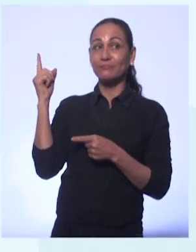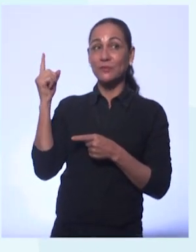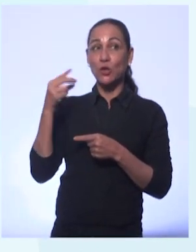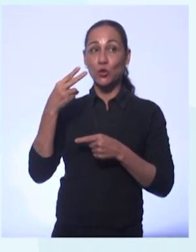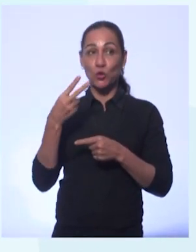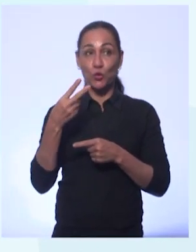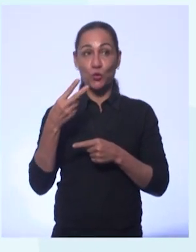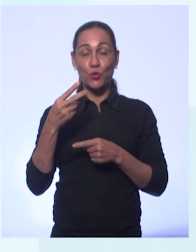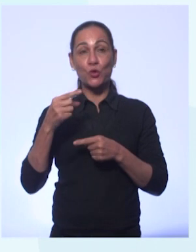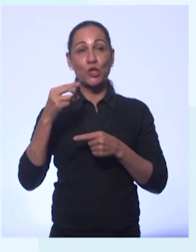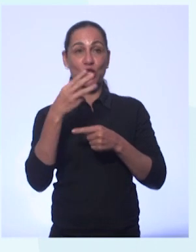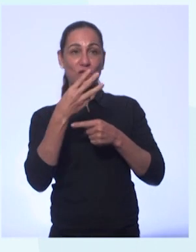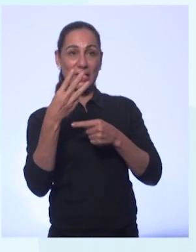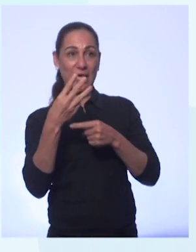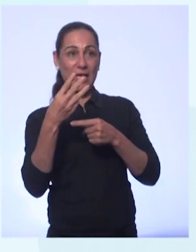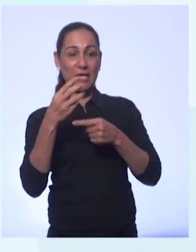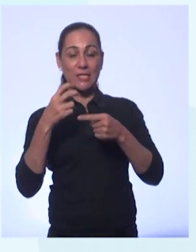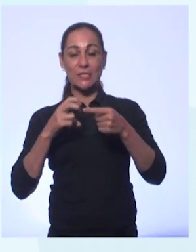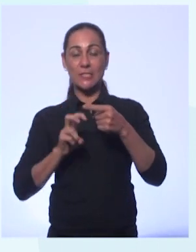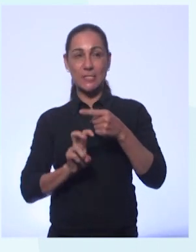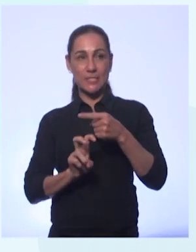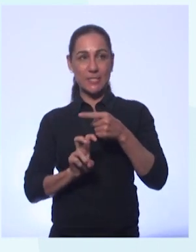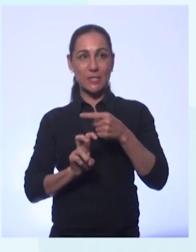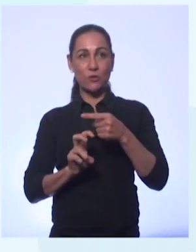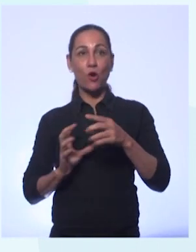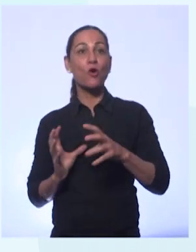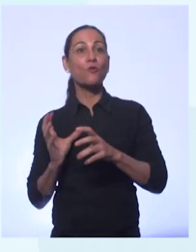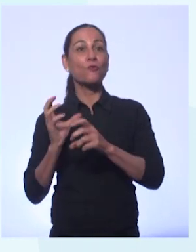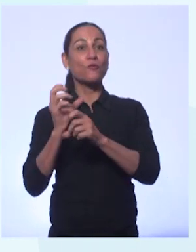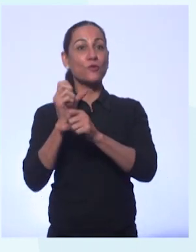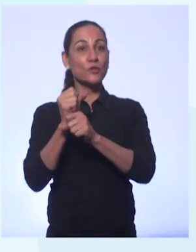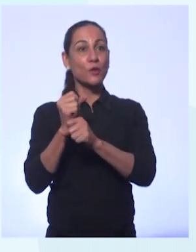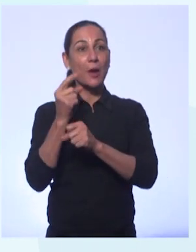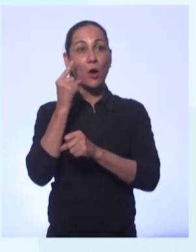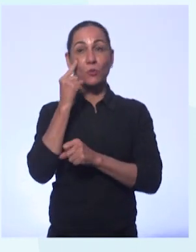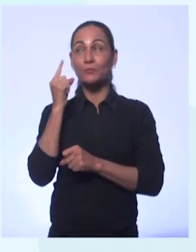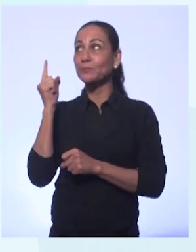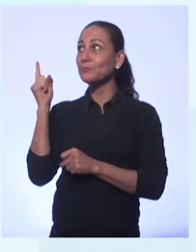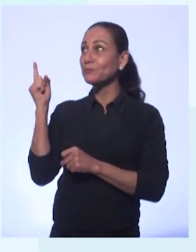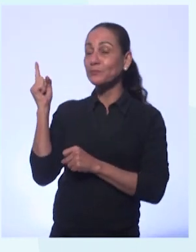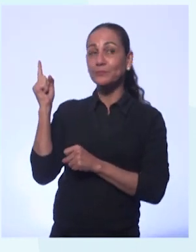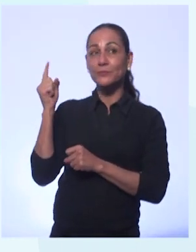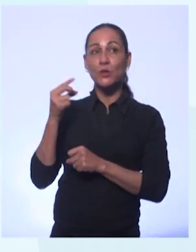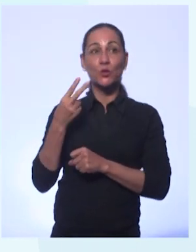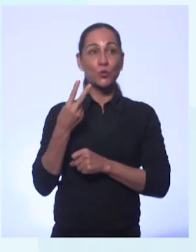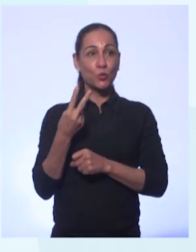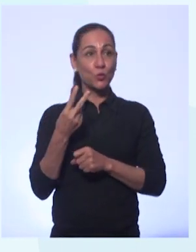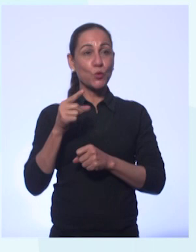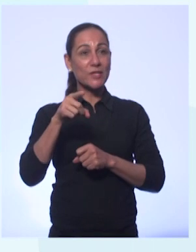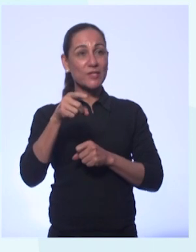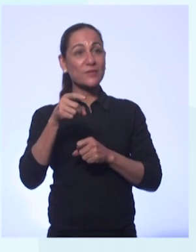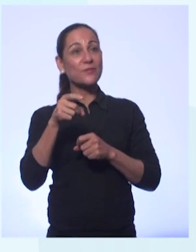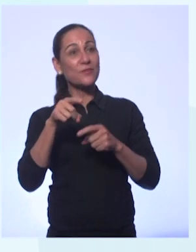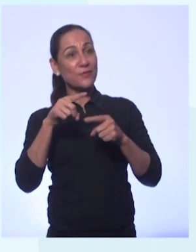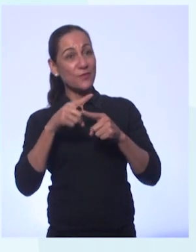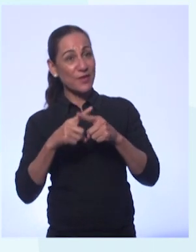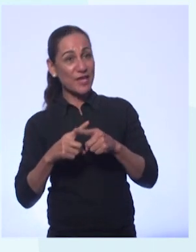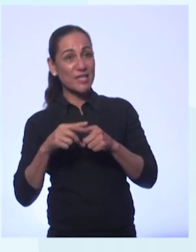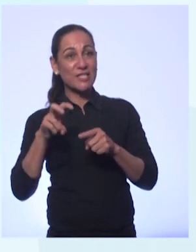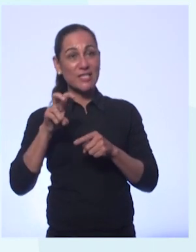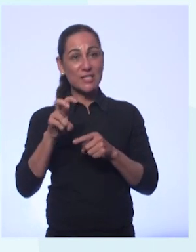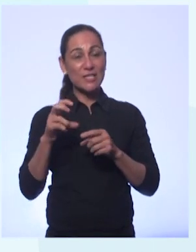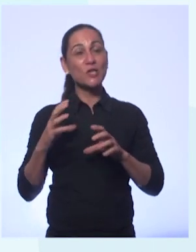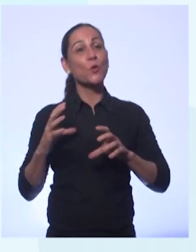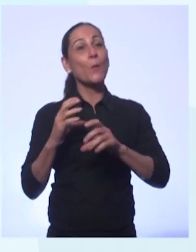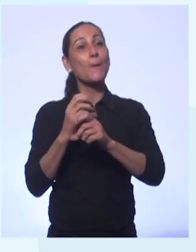eu vou fazer 2 vezes 5 e vou somar com 3. Olha a minha conta aqui do lado. Ó. 2 vezes 5 e vou somar com 3.